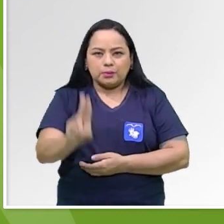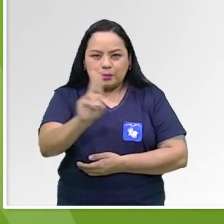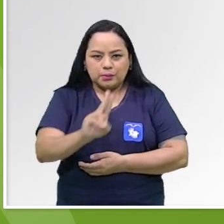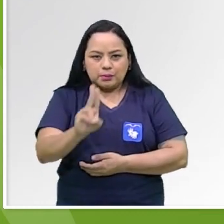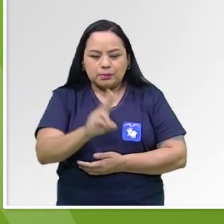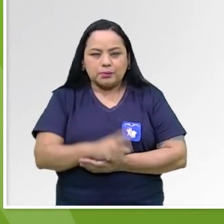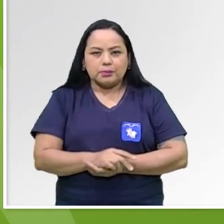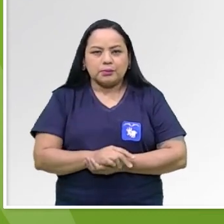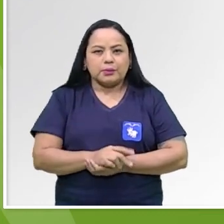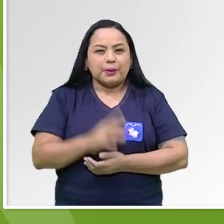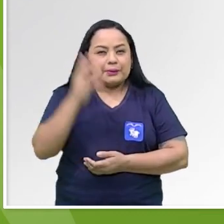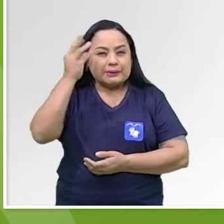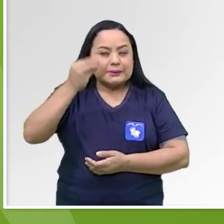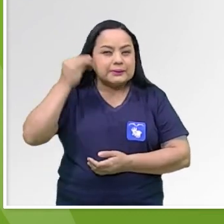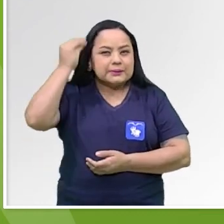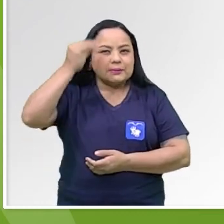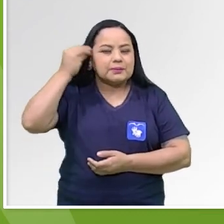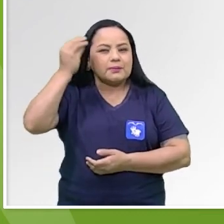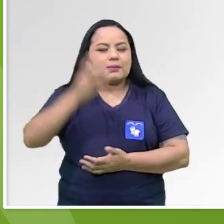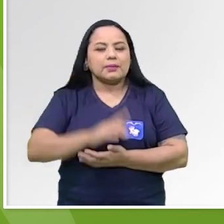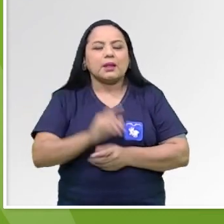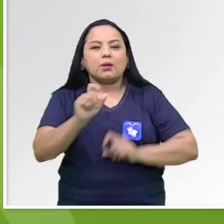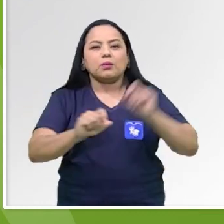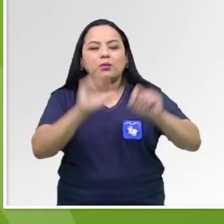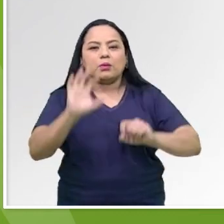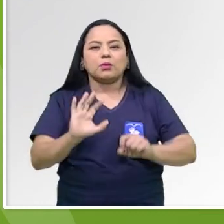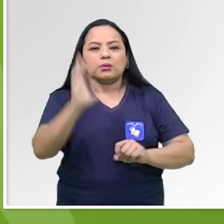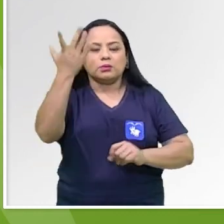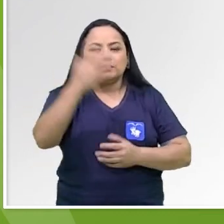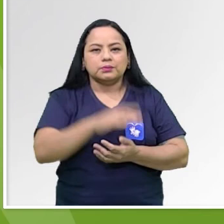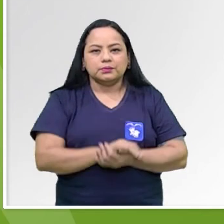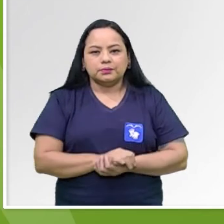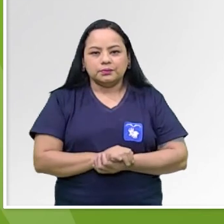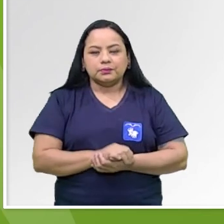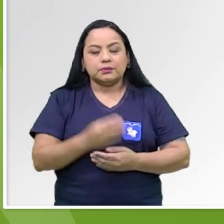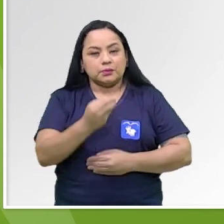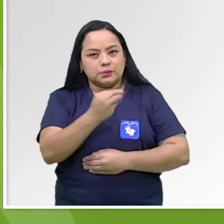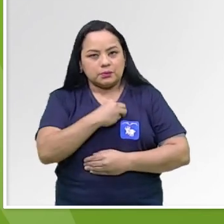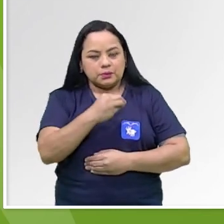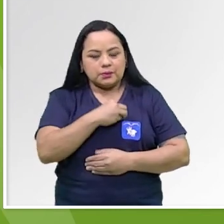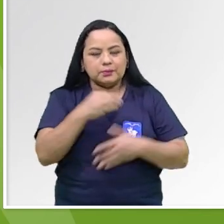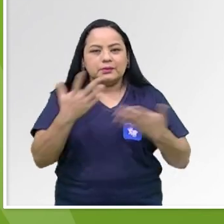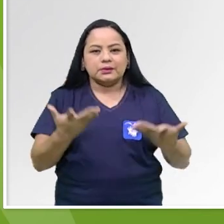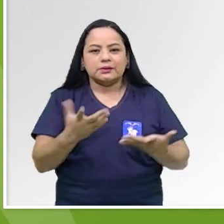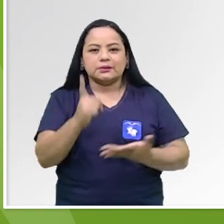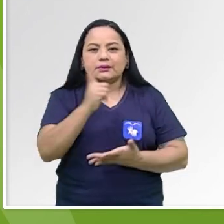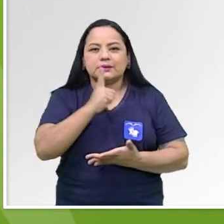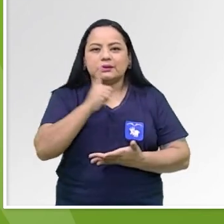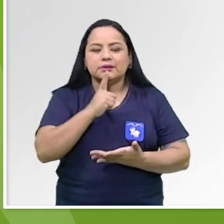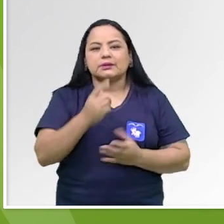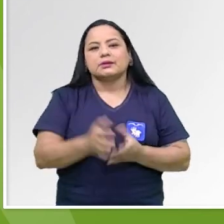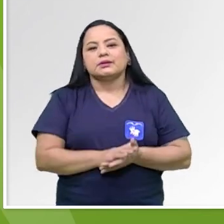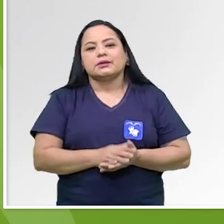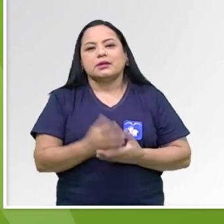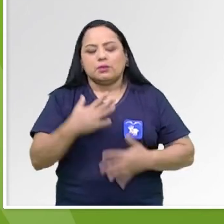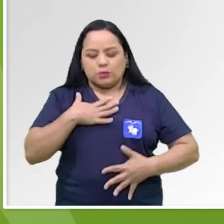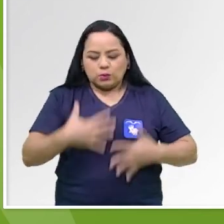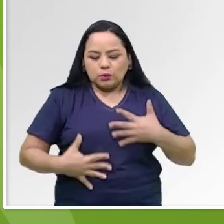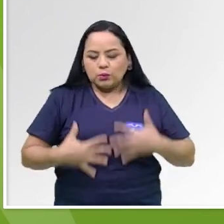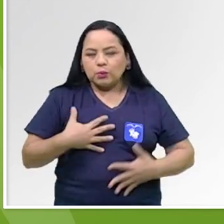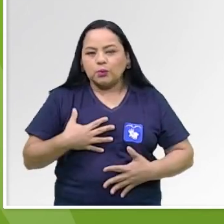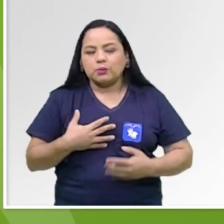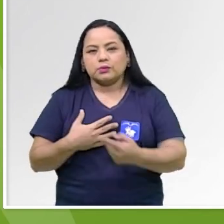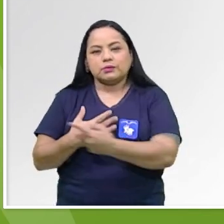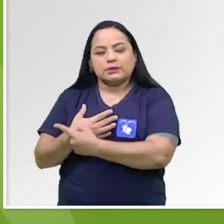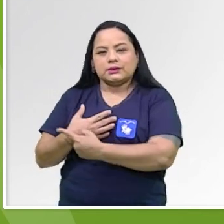em testes, tá? Então, o que acontece? Como ele é um mamífero, então ele tem ali algumas partes do seu corpo,